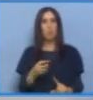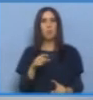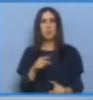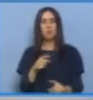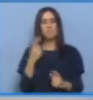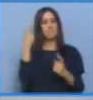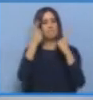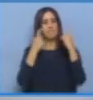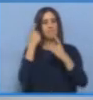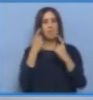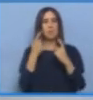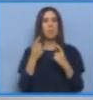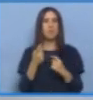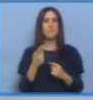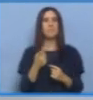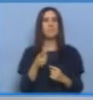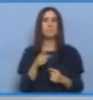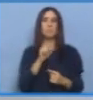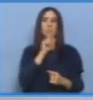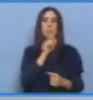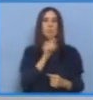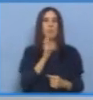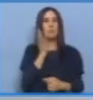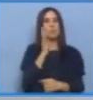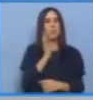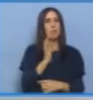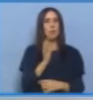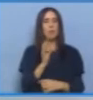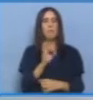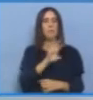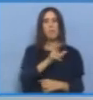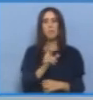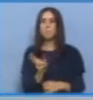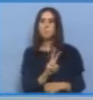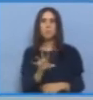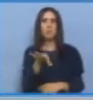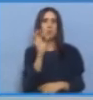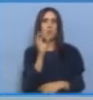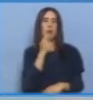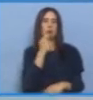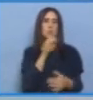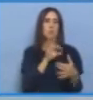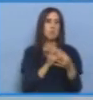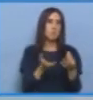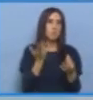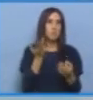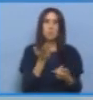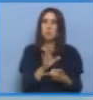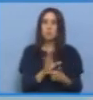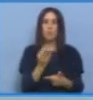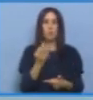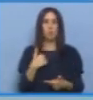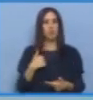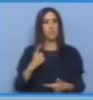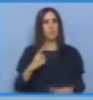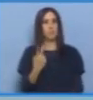que fiz, poderia haver aqui a tentação de escolher um ou outro país, algum com quem tivesse mais ligação. Por exemplo, estive já por